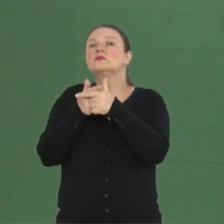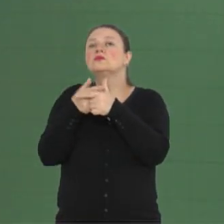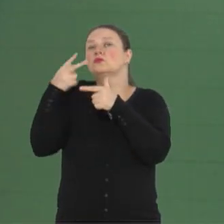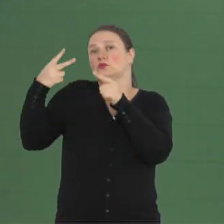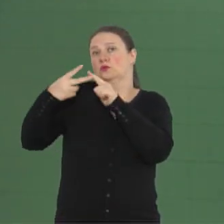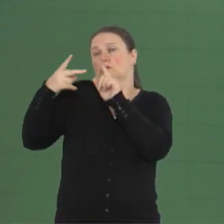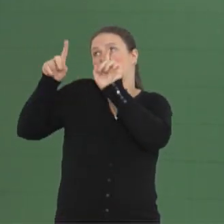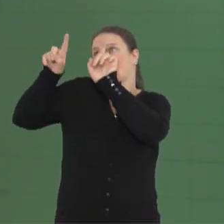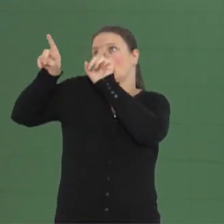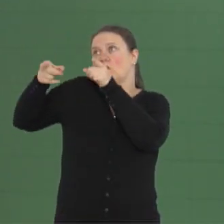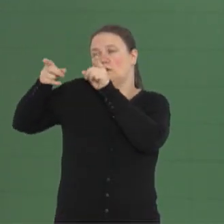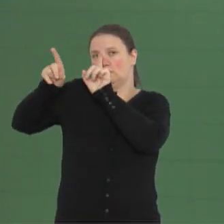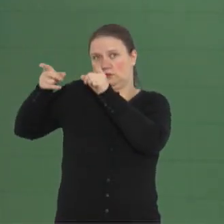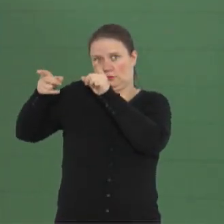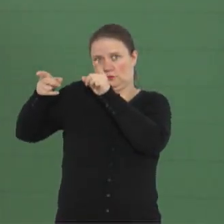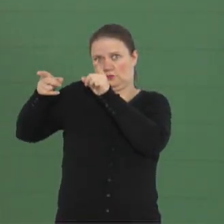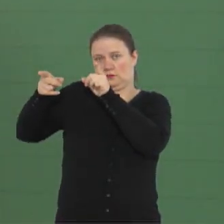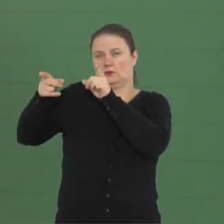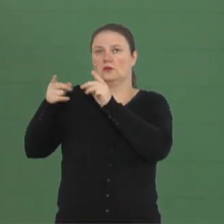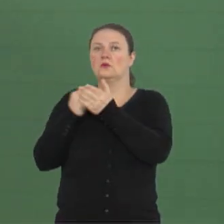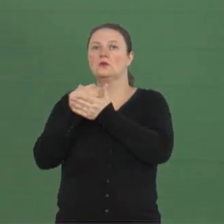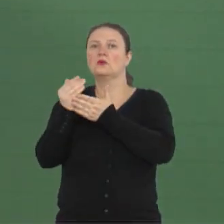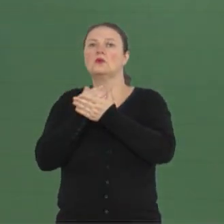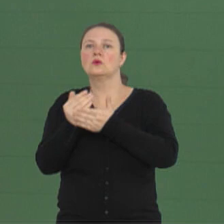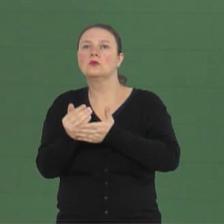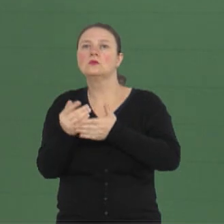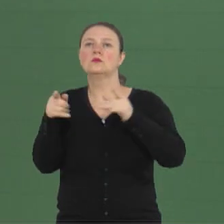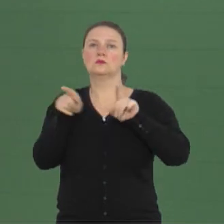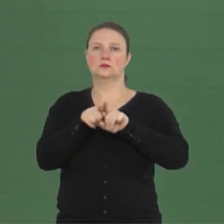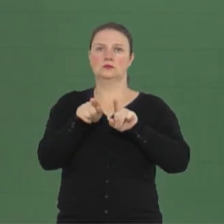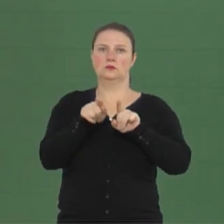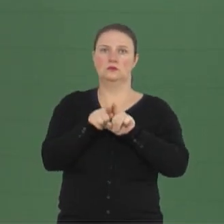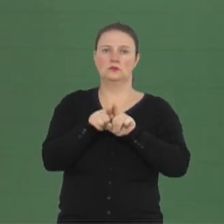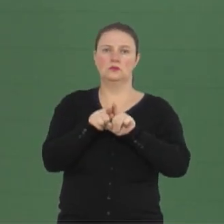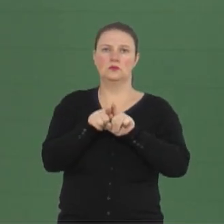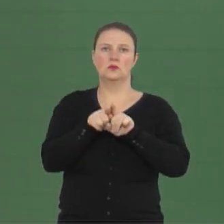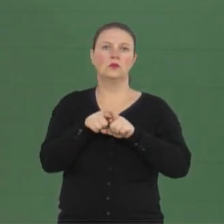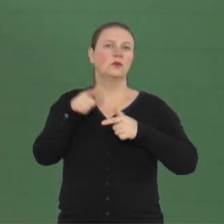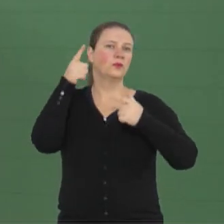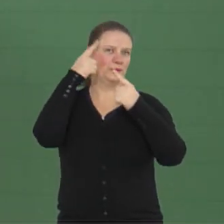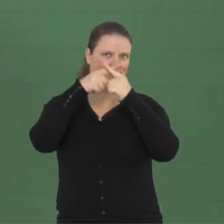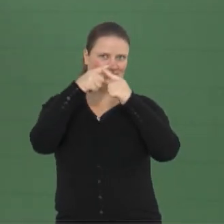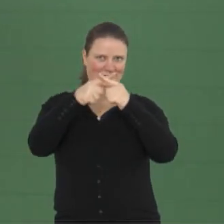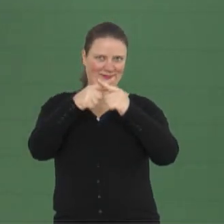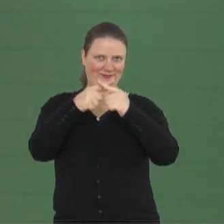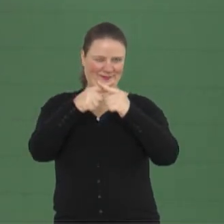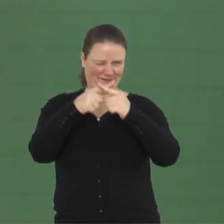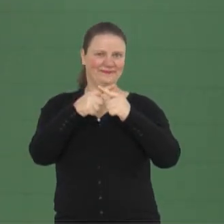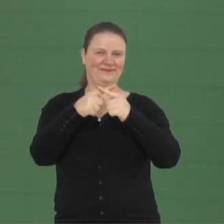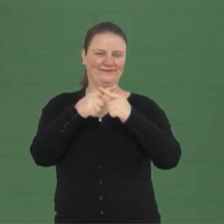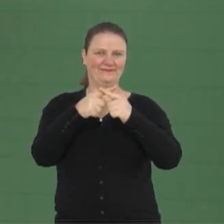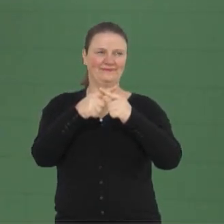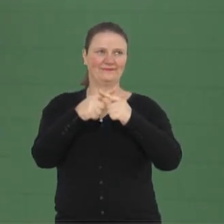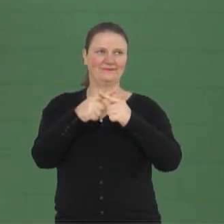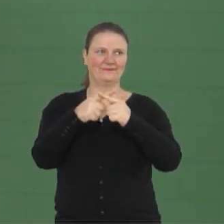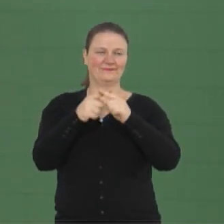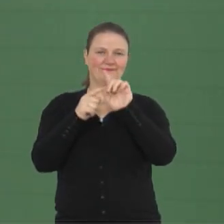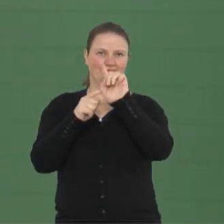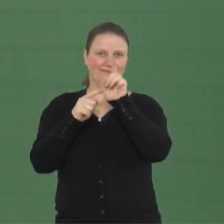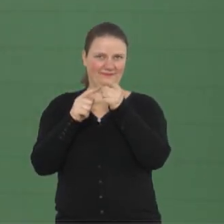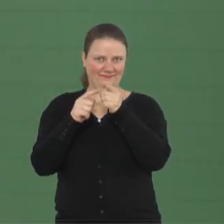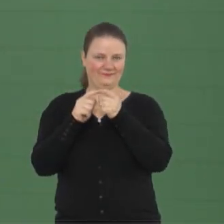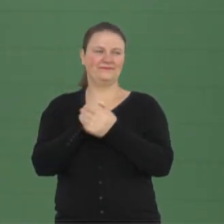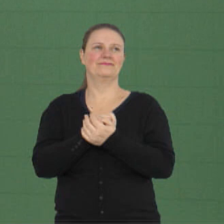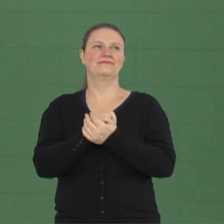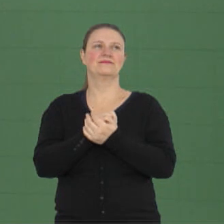no segundo parênteses, iniciando também pela multiplicação. Então, vamos lá. Abrindo os